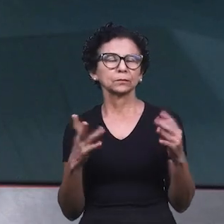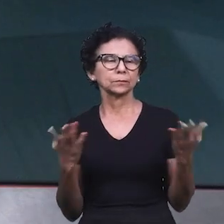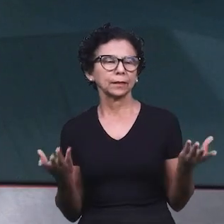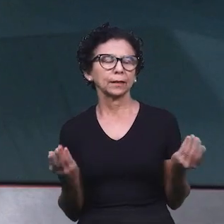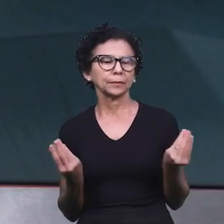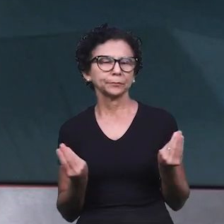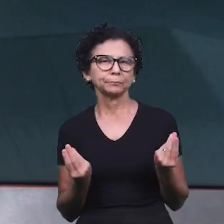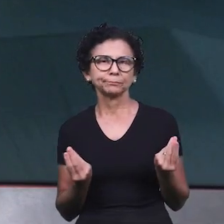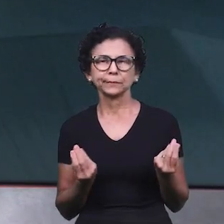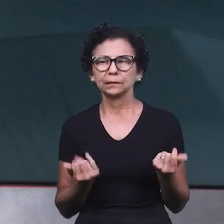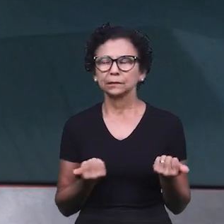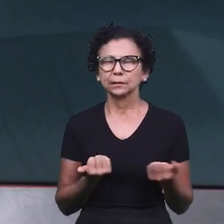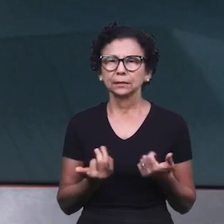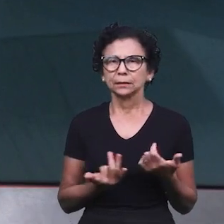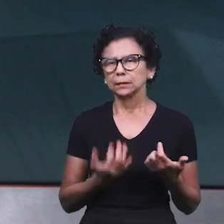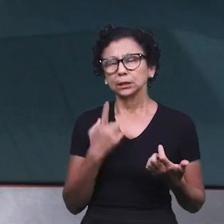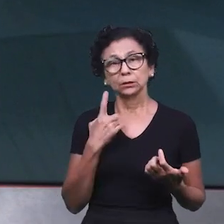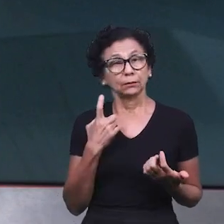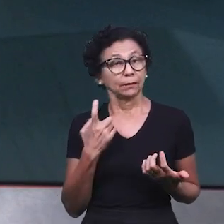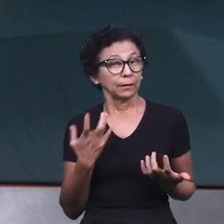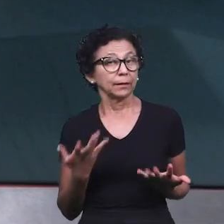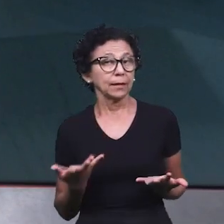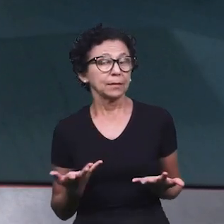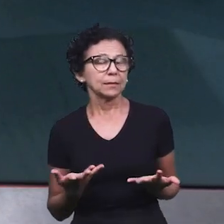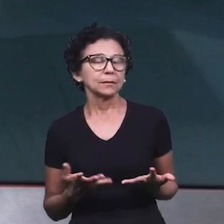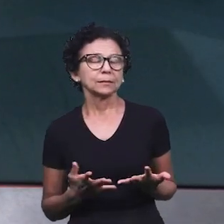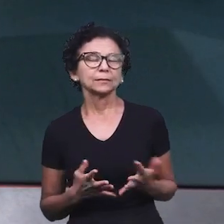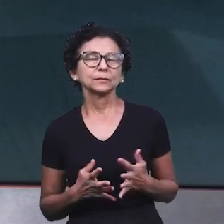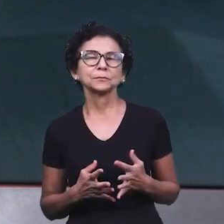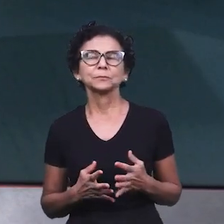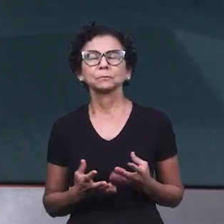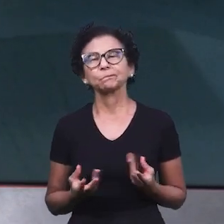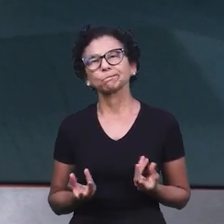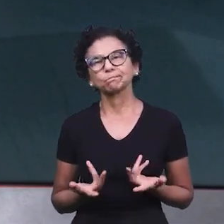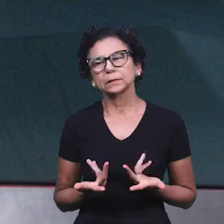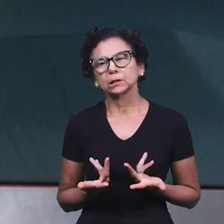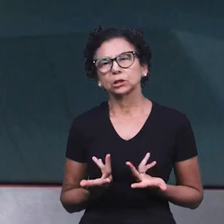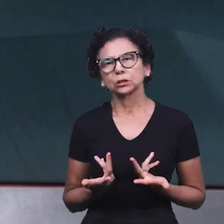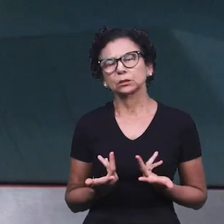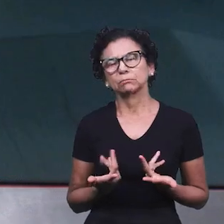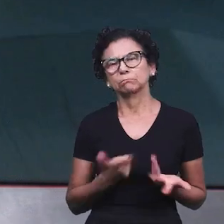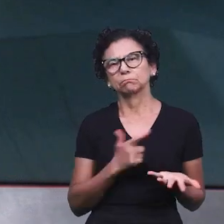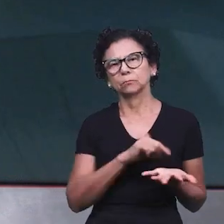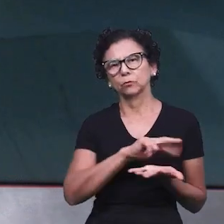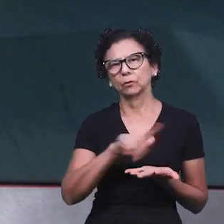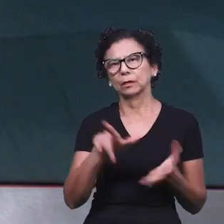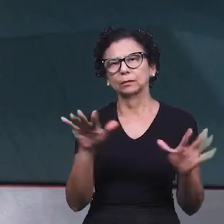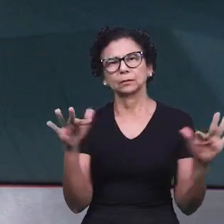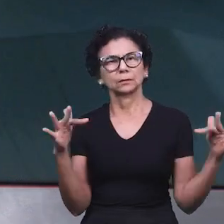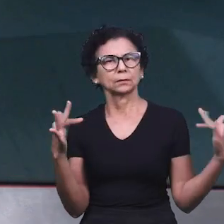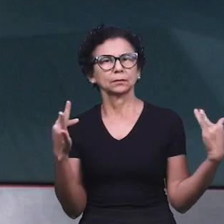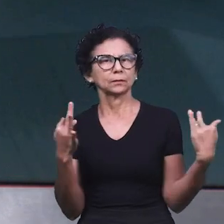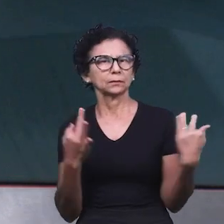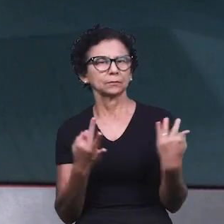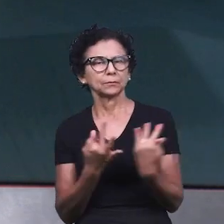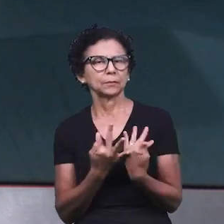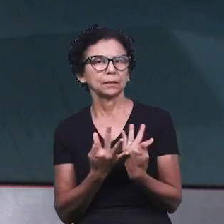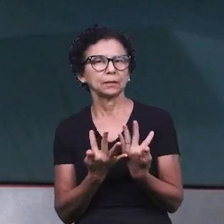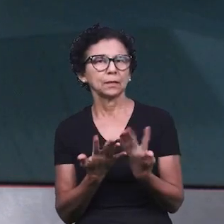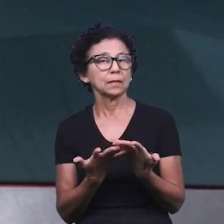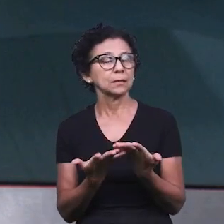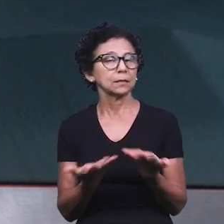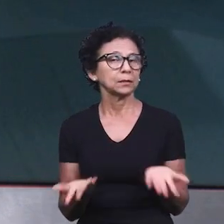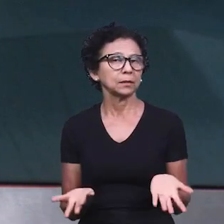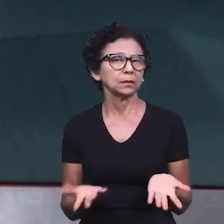assunto que tem interesse ou é de interesse de várias